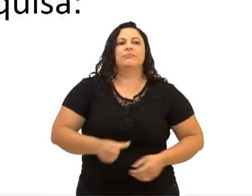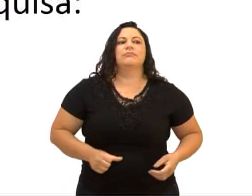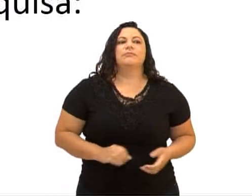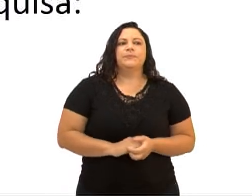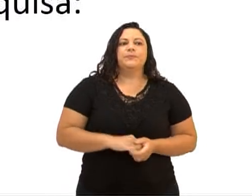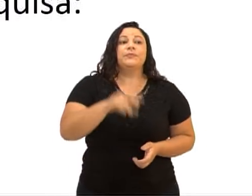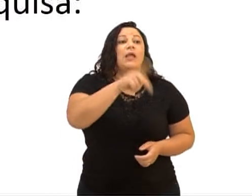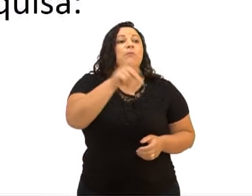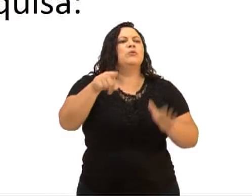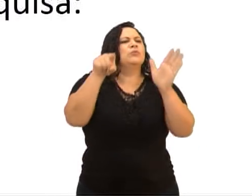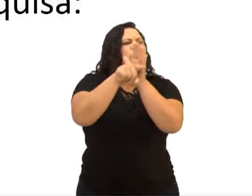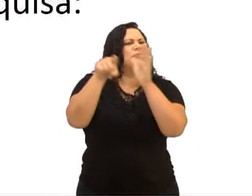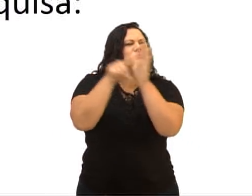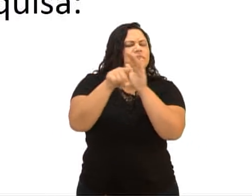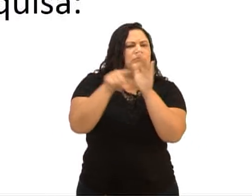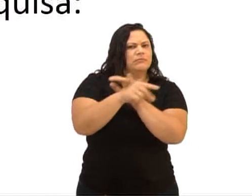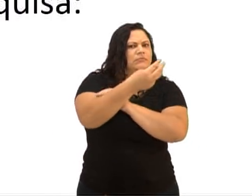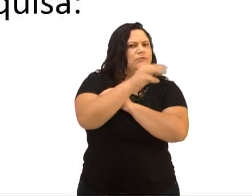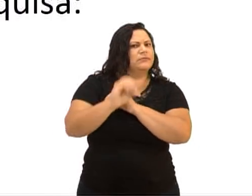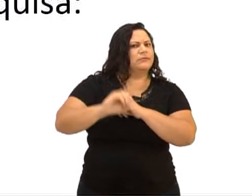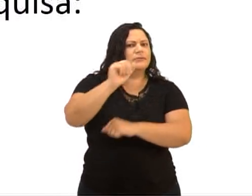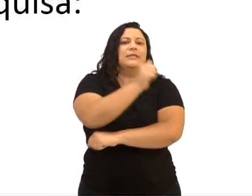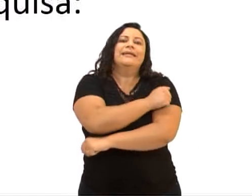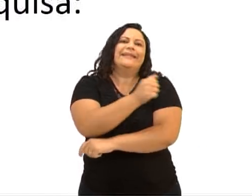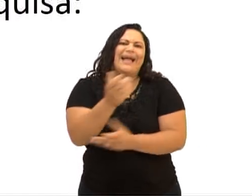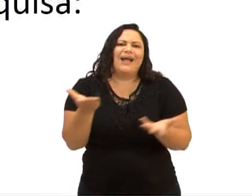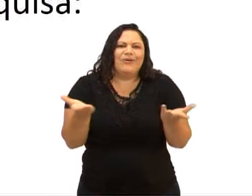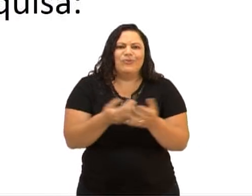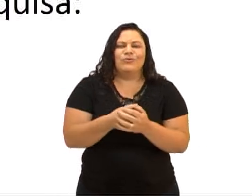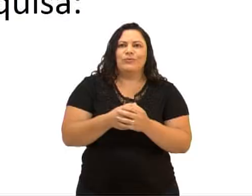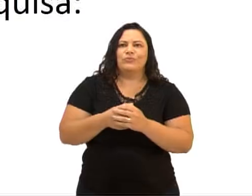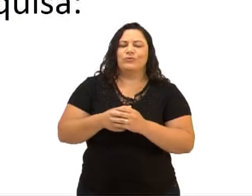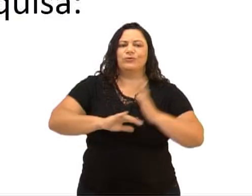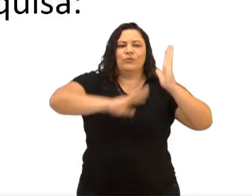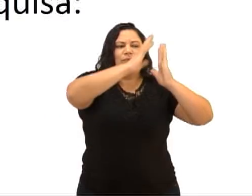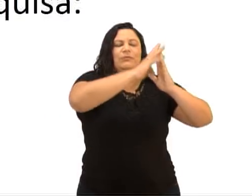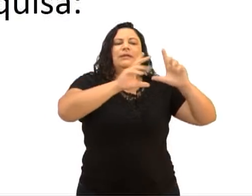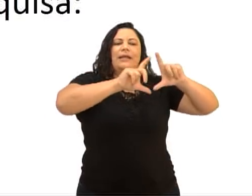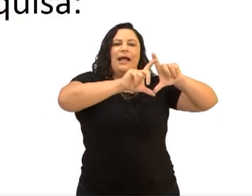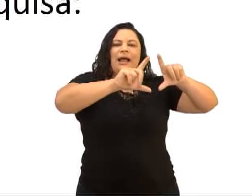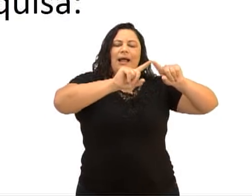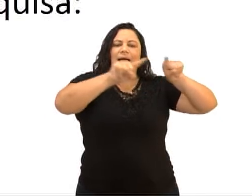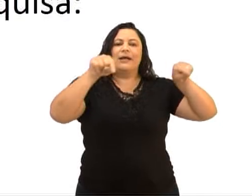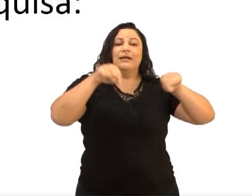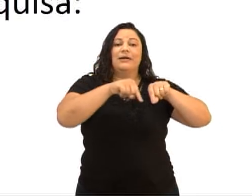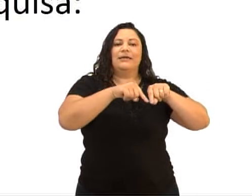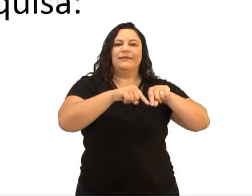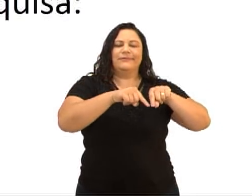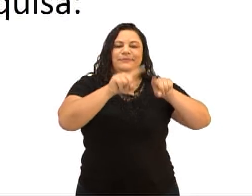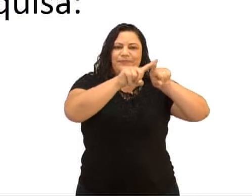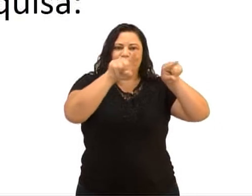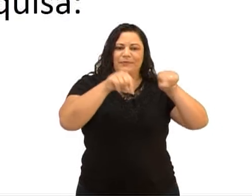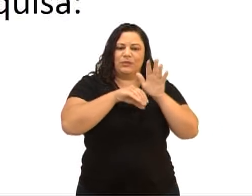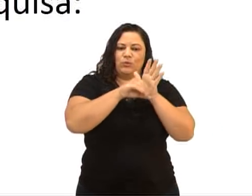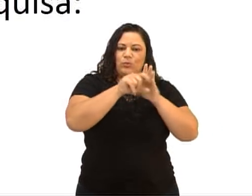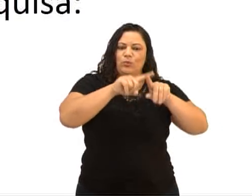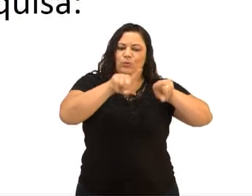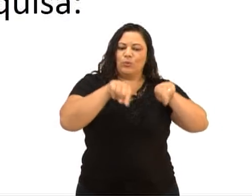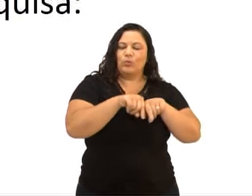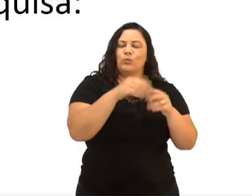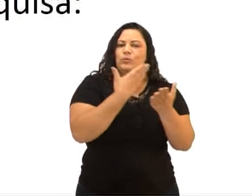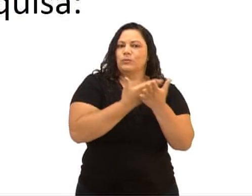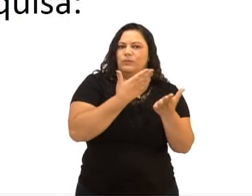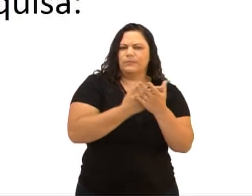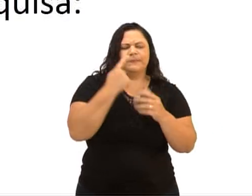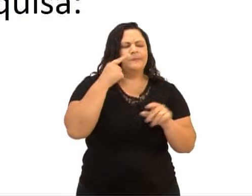Ela perguntou para os seus 30 alunos no mural da turma do Clésio, lá onde vocês respondem. Ela perguntou o quê?